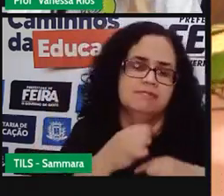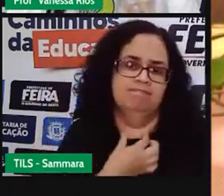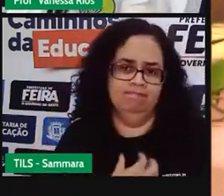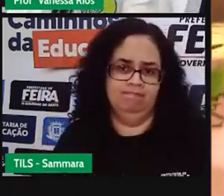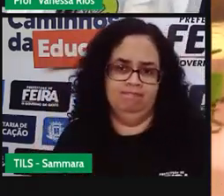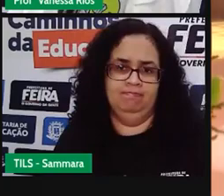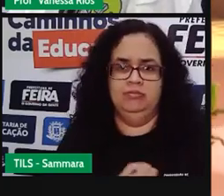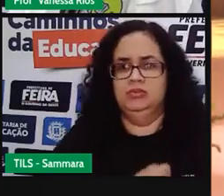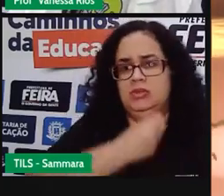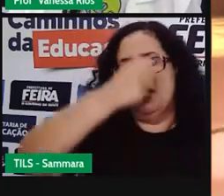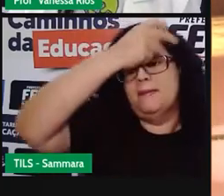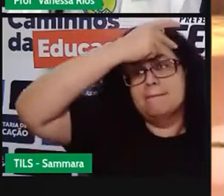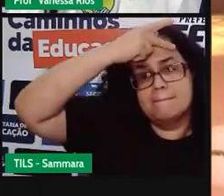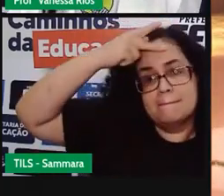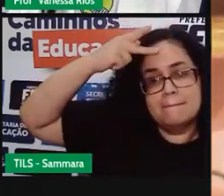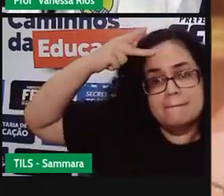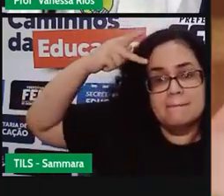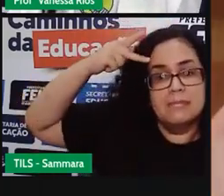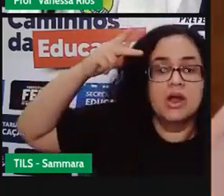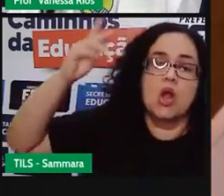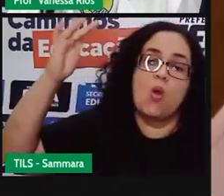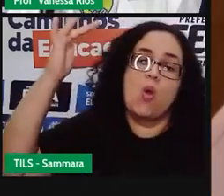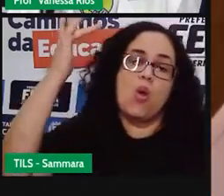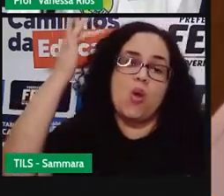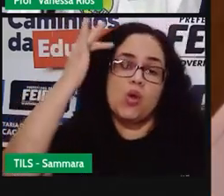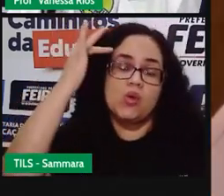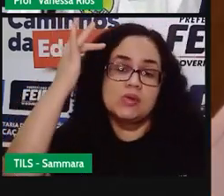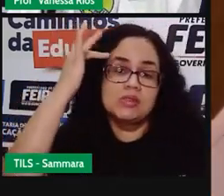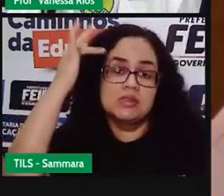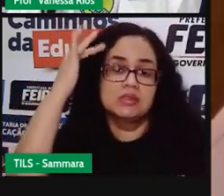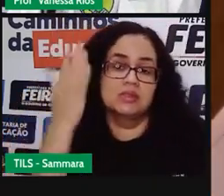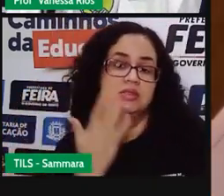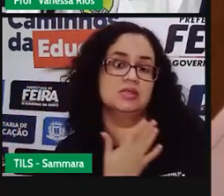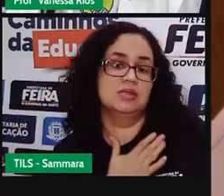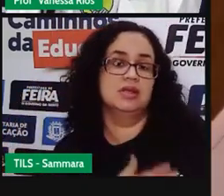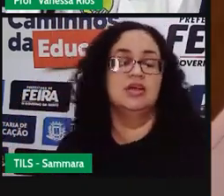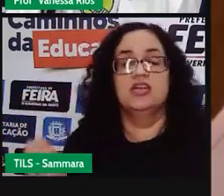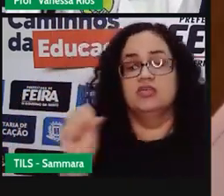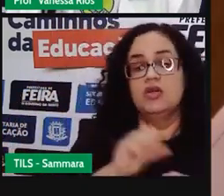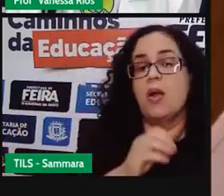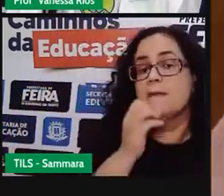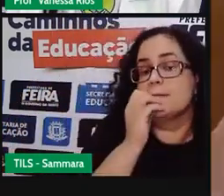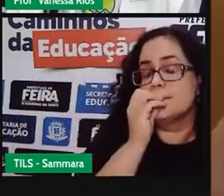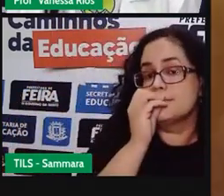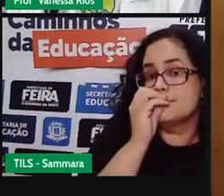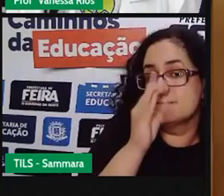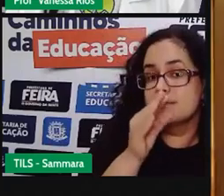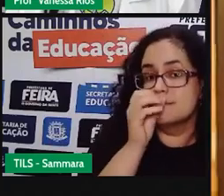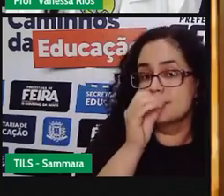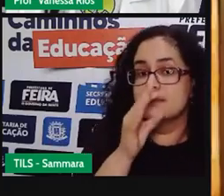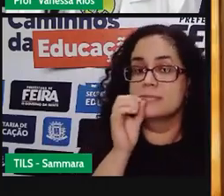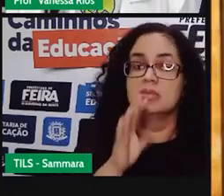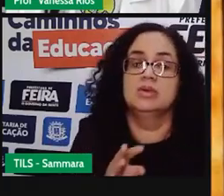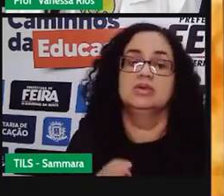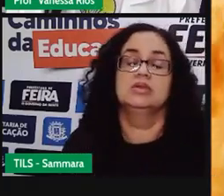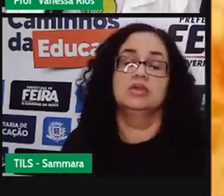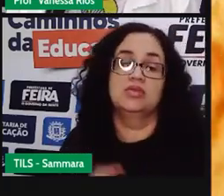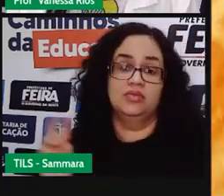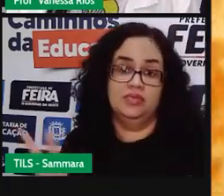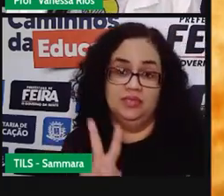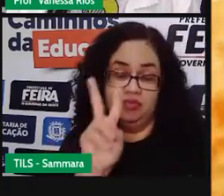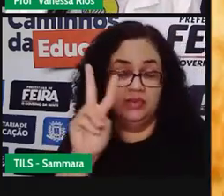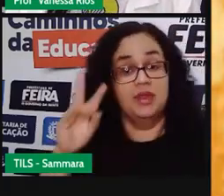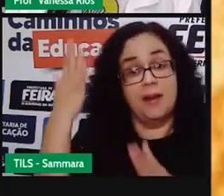fez o bem é muito mais valiosa que os aplausos de alguém. Para ser um super-herói, não é preciso